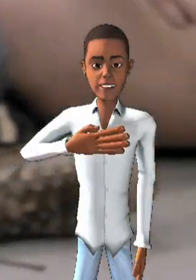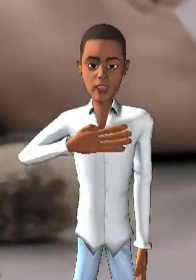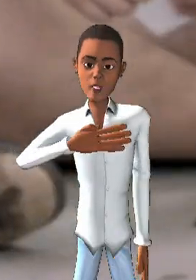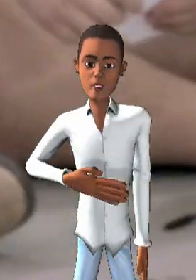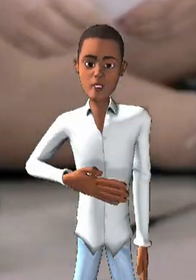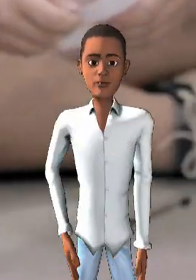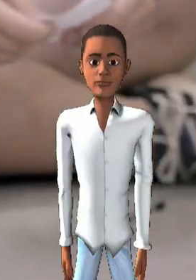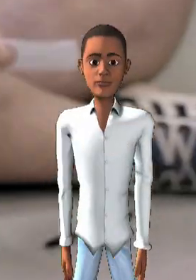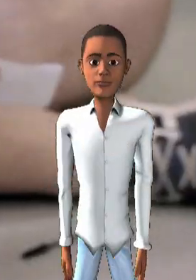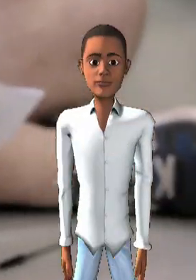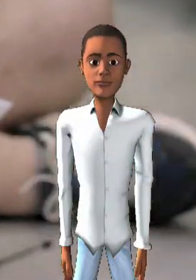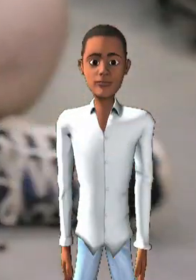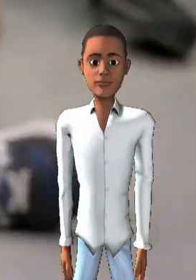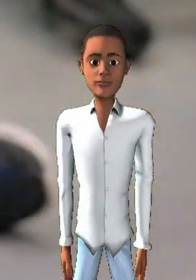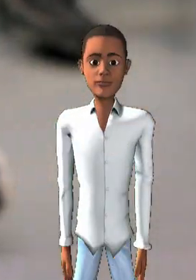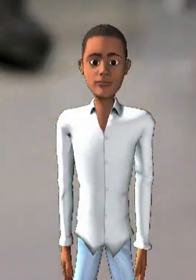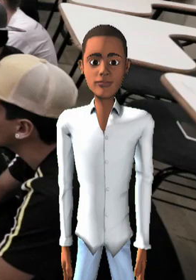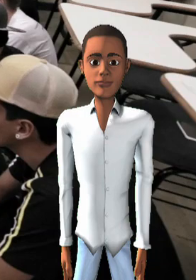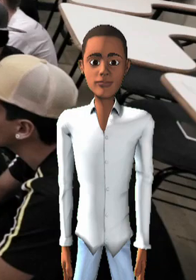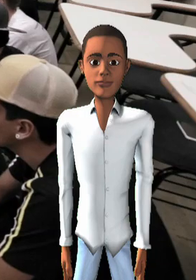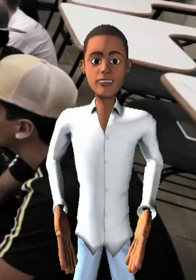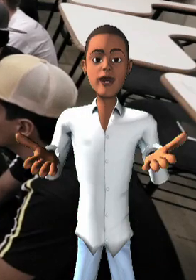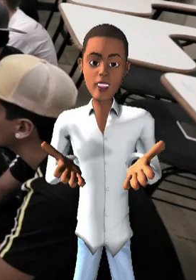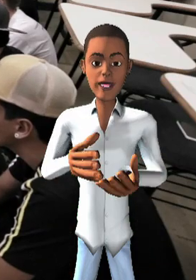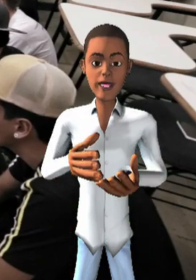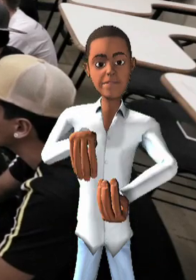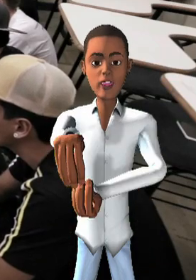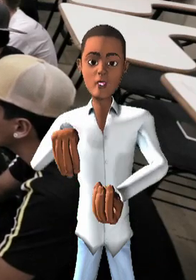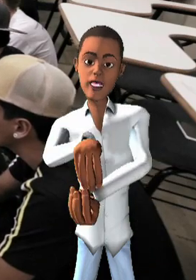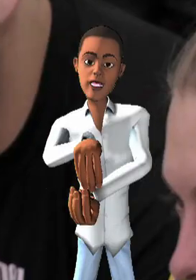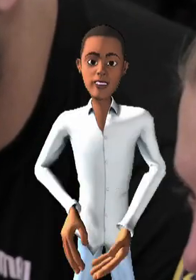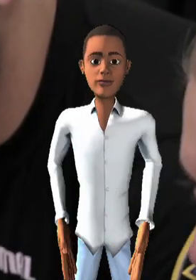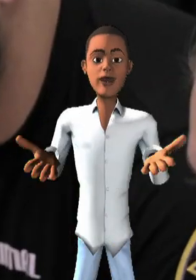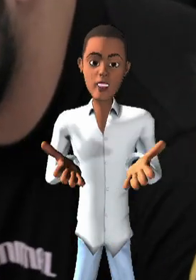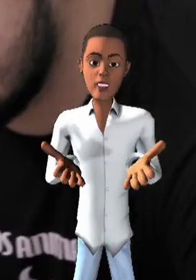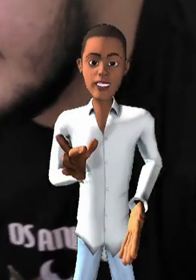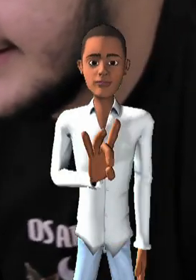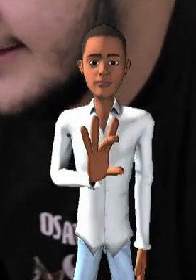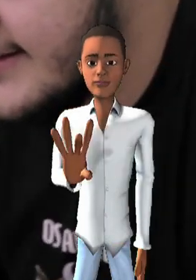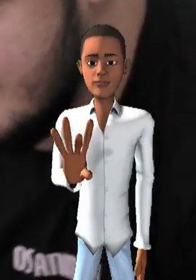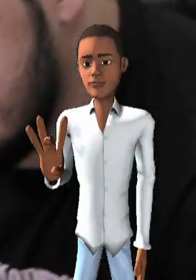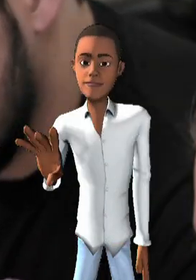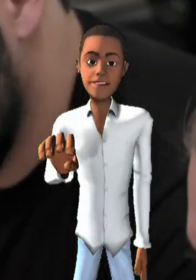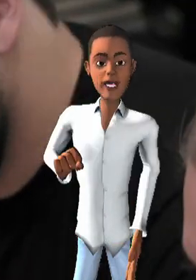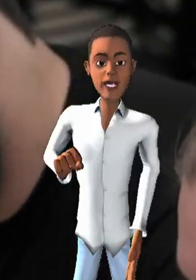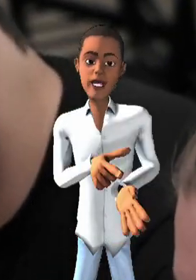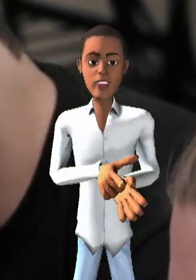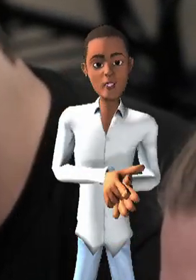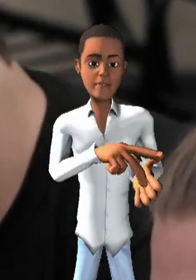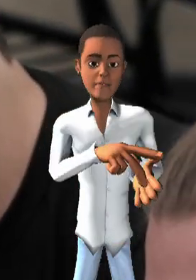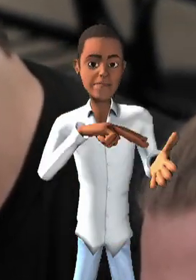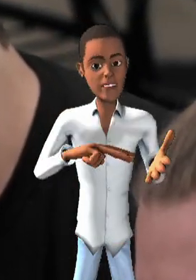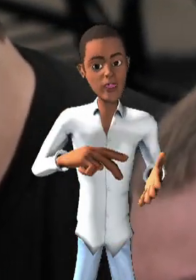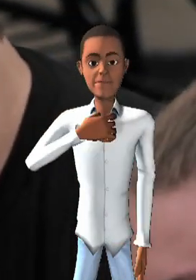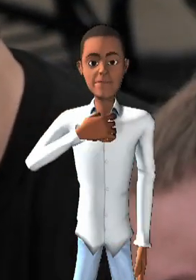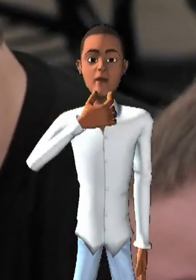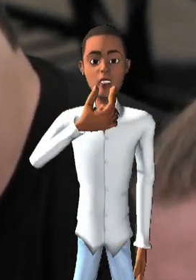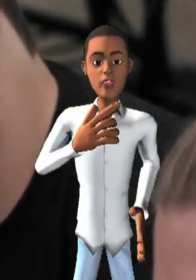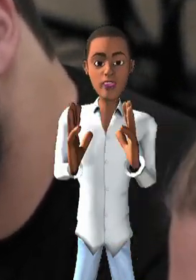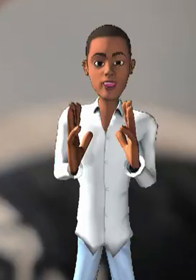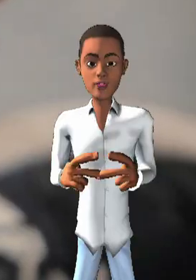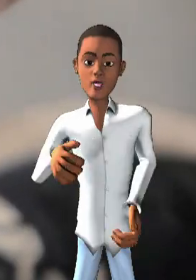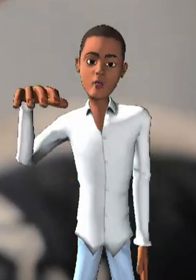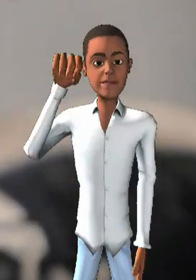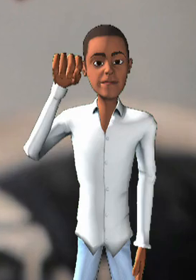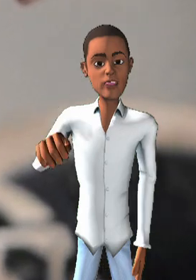todos de volta, assim. A gente vai embaralhar. Então, o que a gente vai fazer agora é cada um de nós vai ler